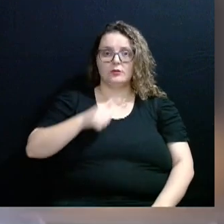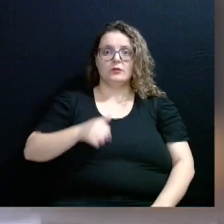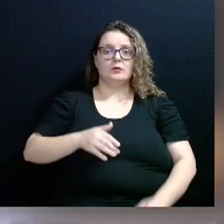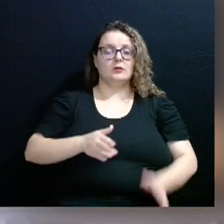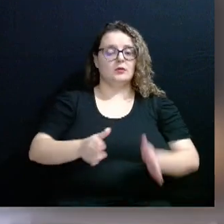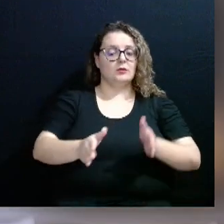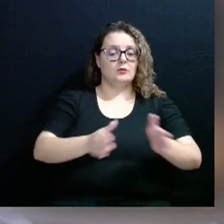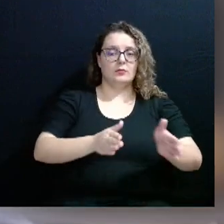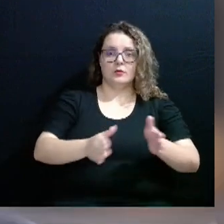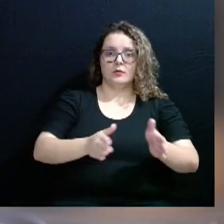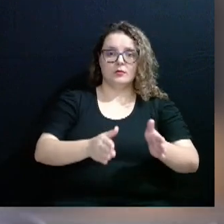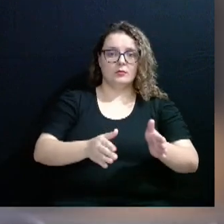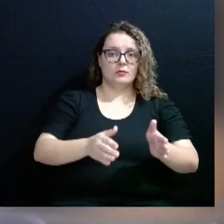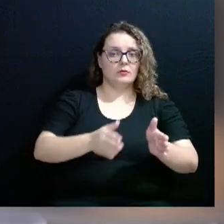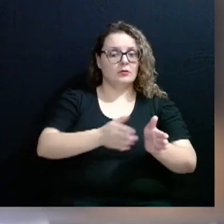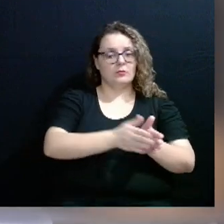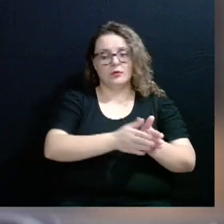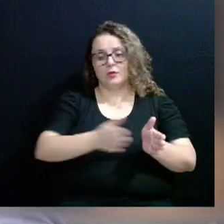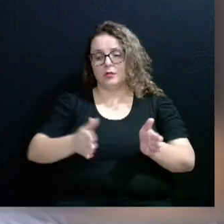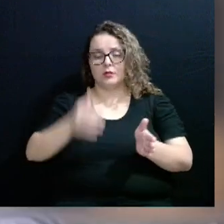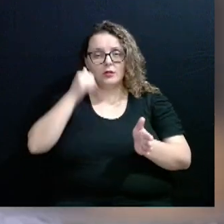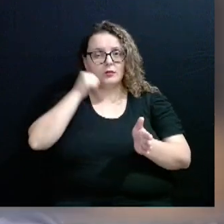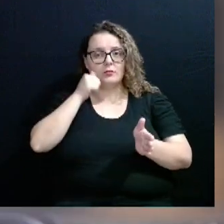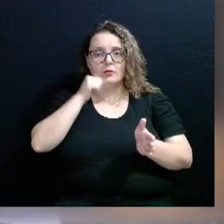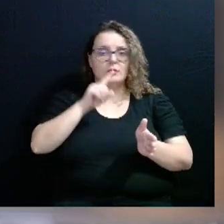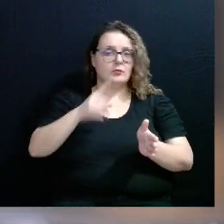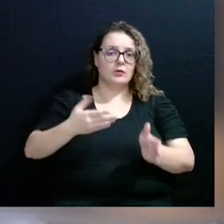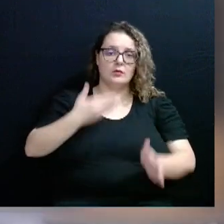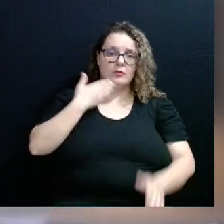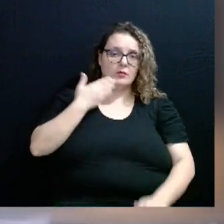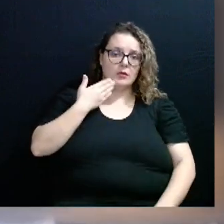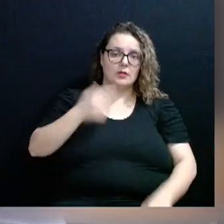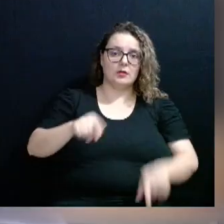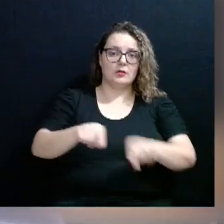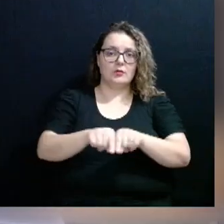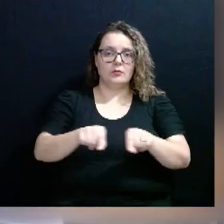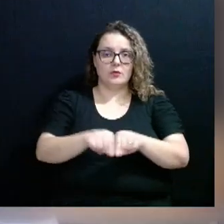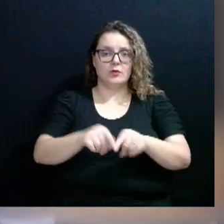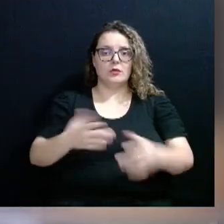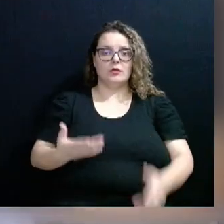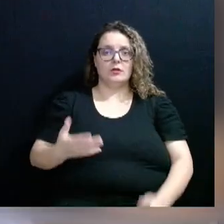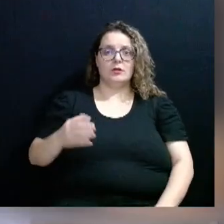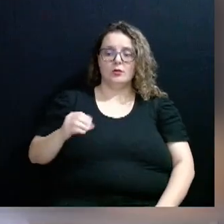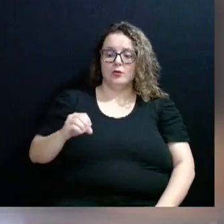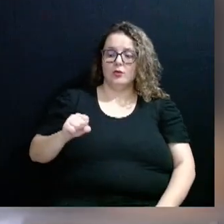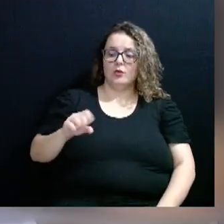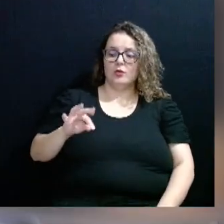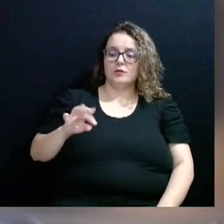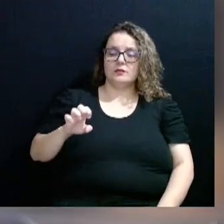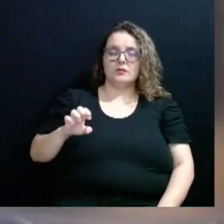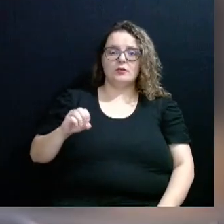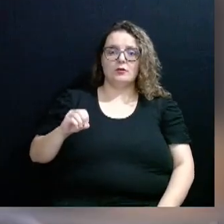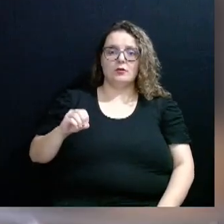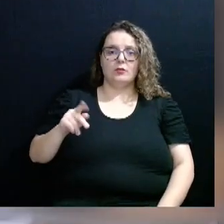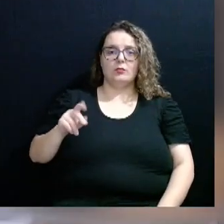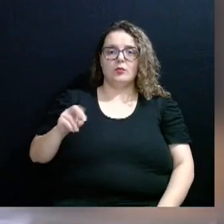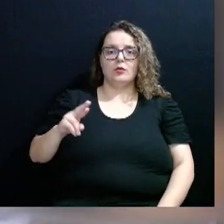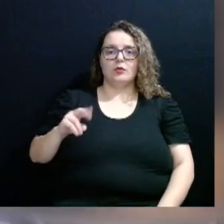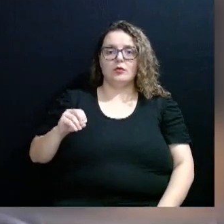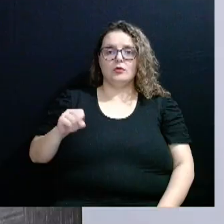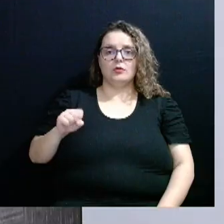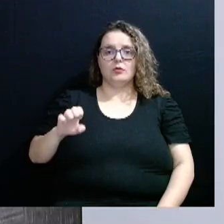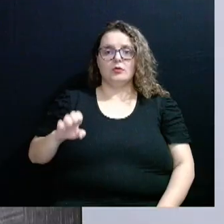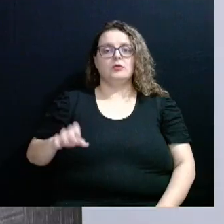fácil e, além disso, nós temos também osteoporose nessa época dessas mulheres também, muito calor.